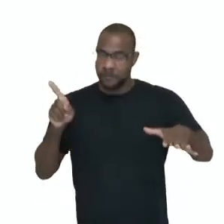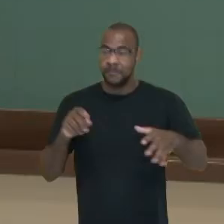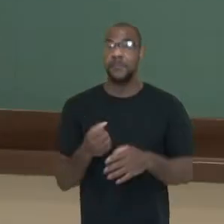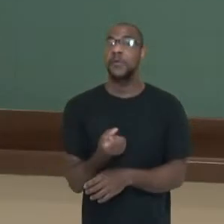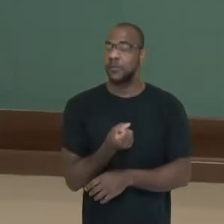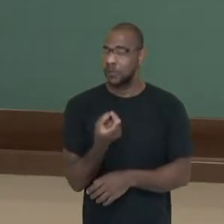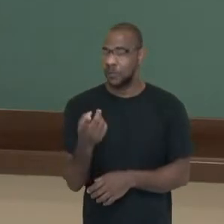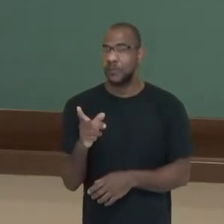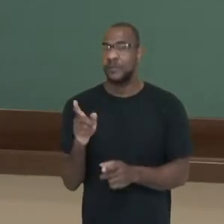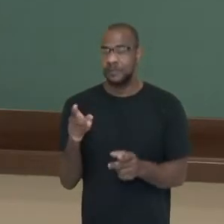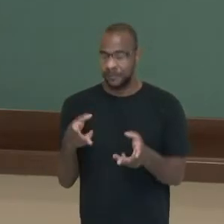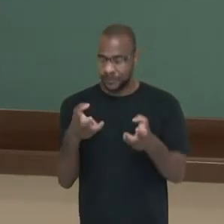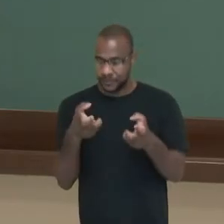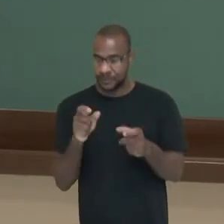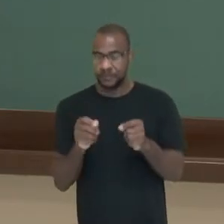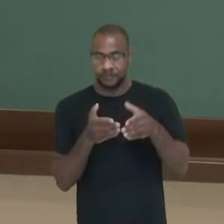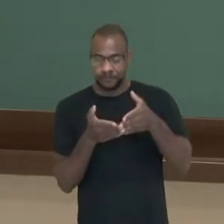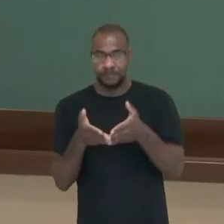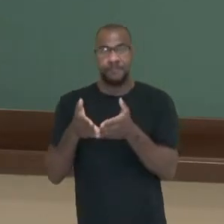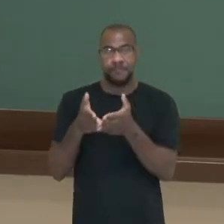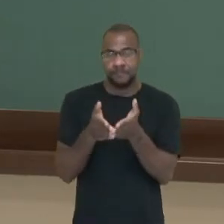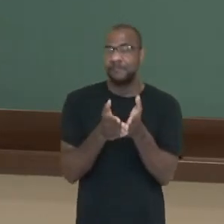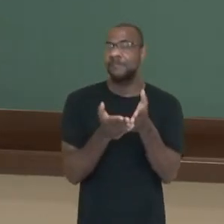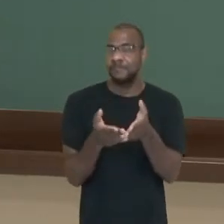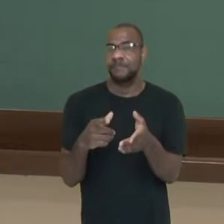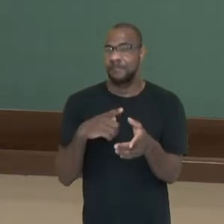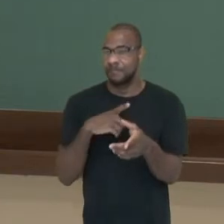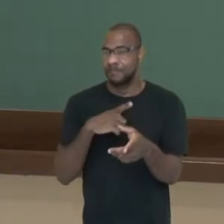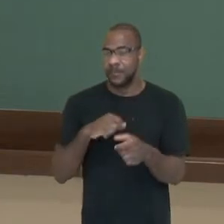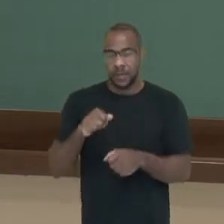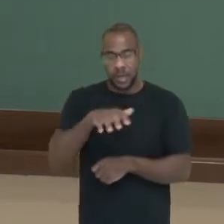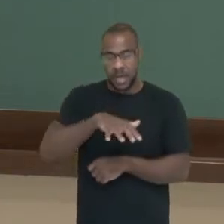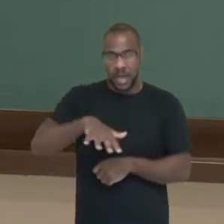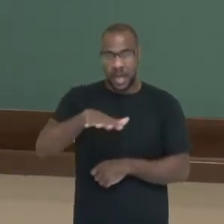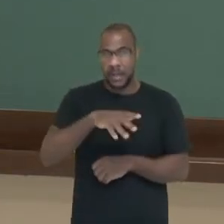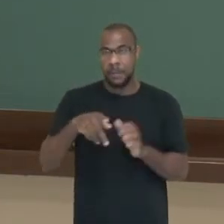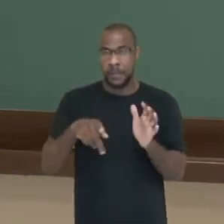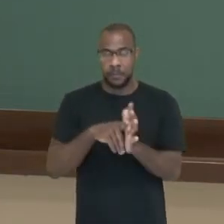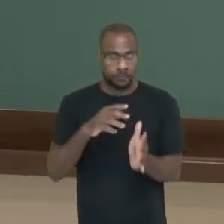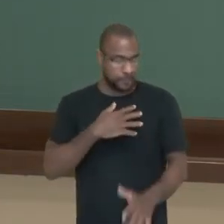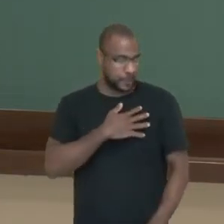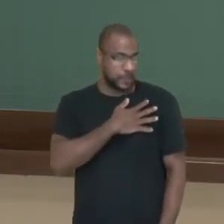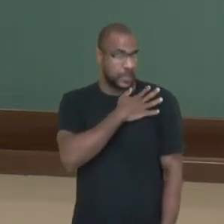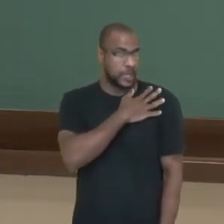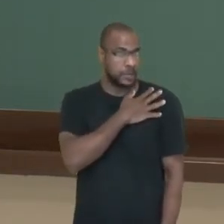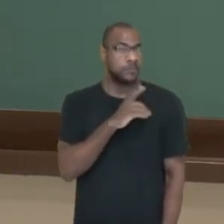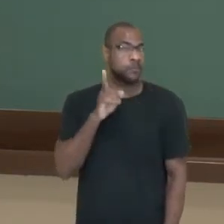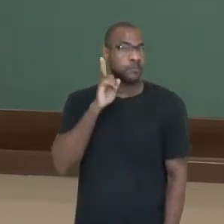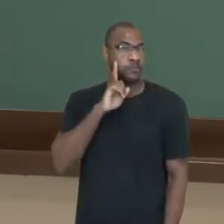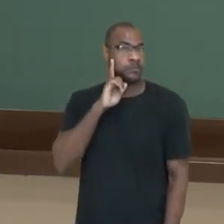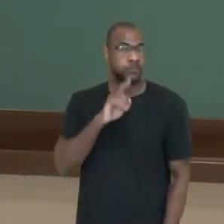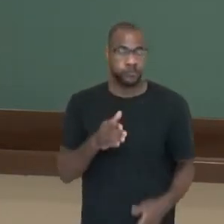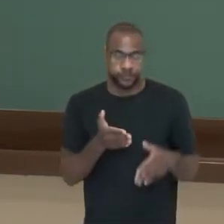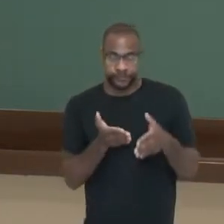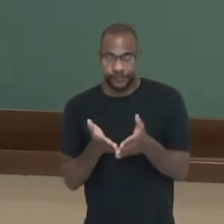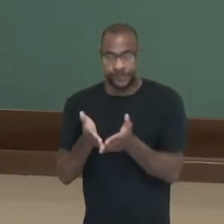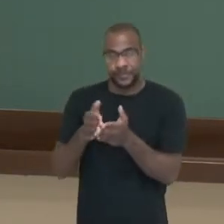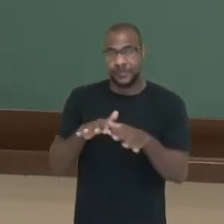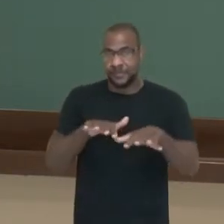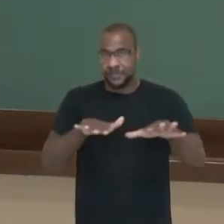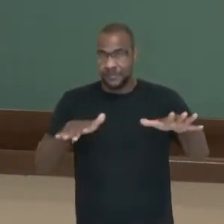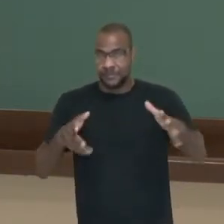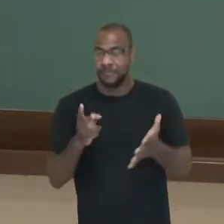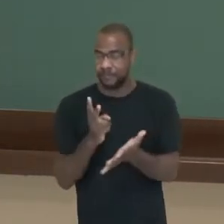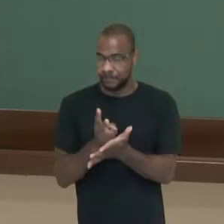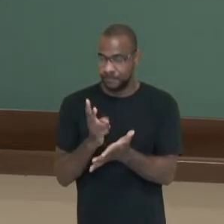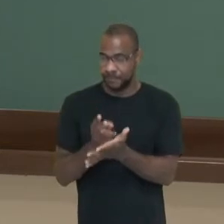quantidade de destroyers e uma grande quantidade de áreas militares norte-americanas estabelecendo esta